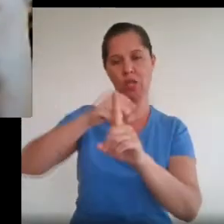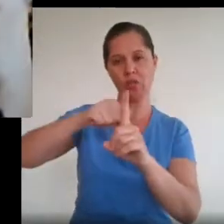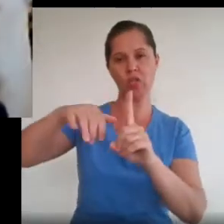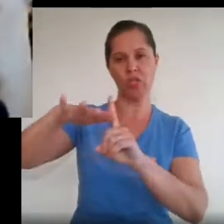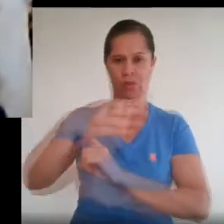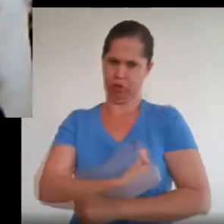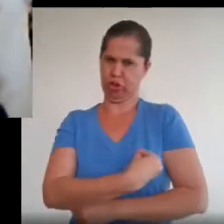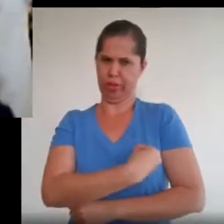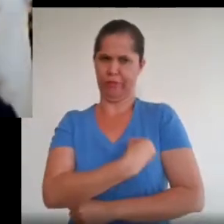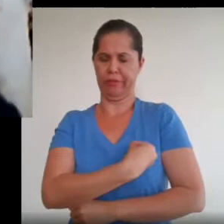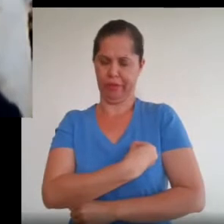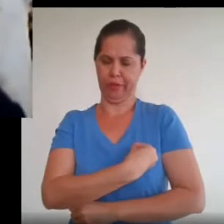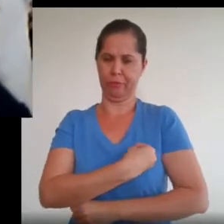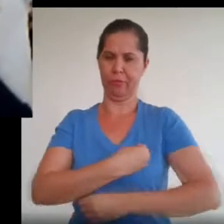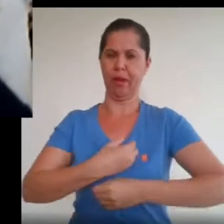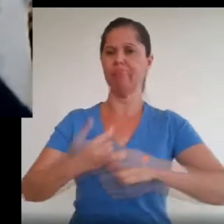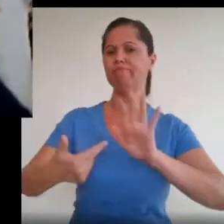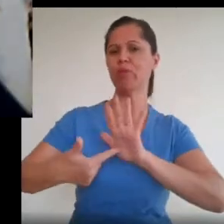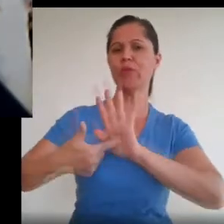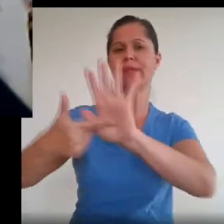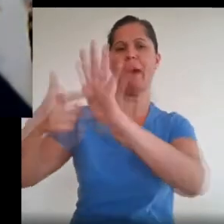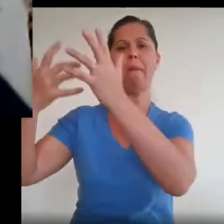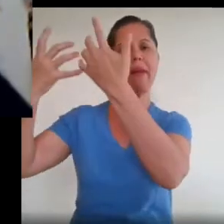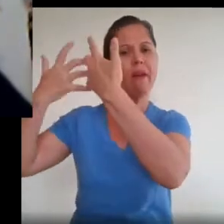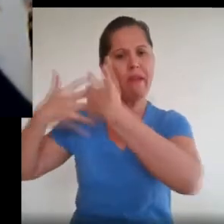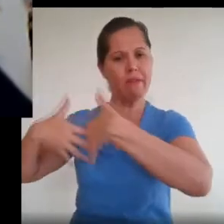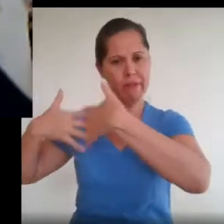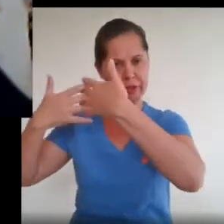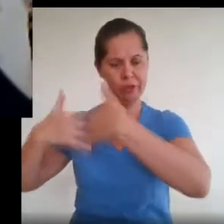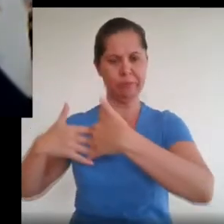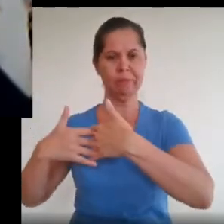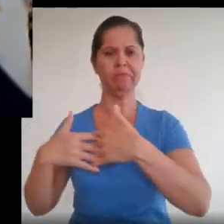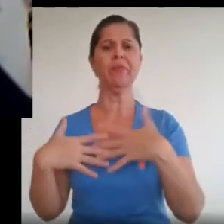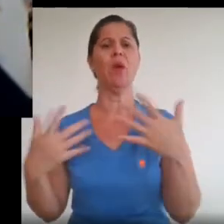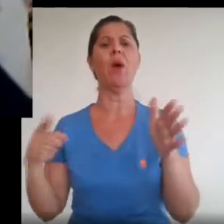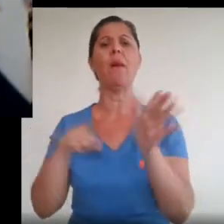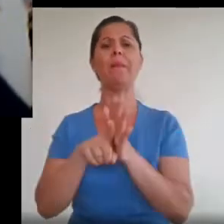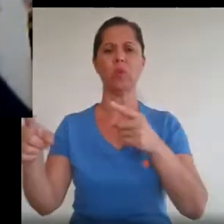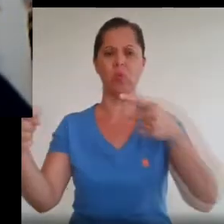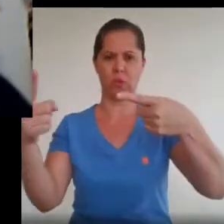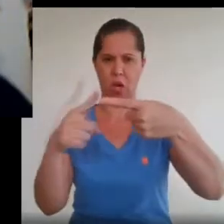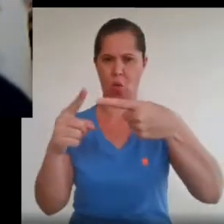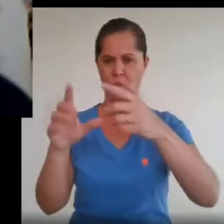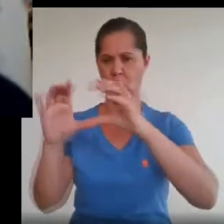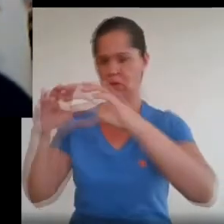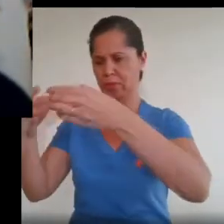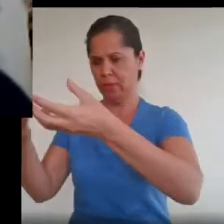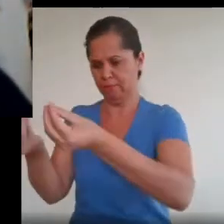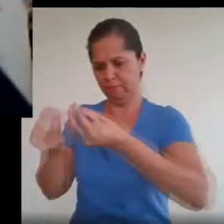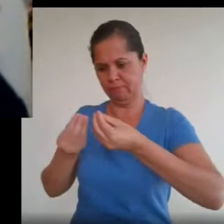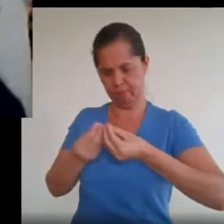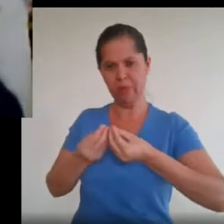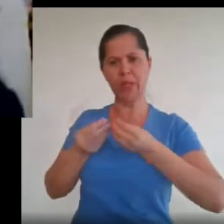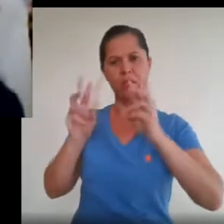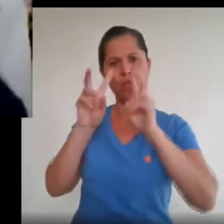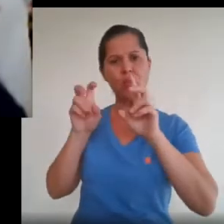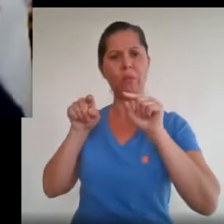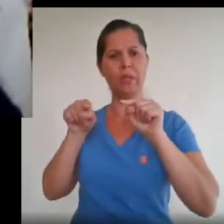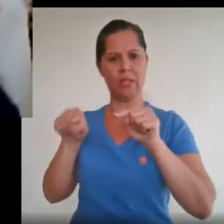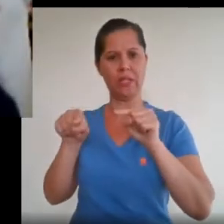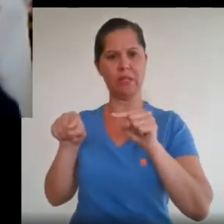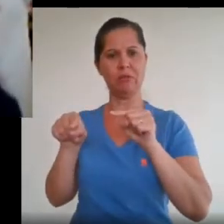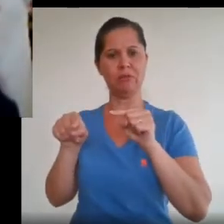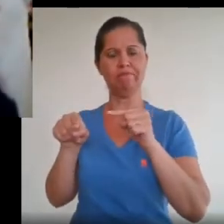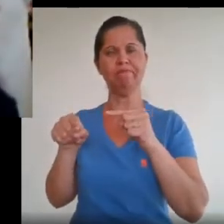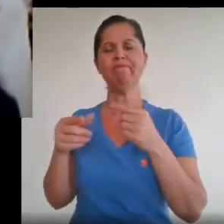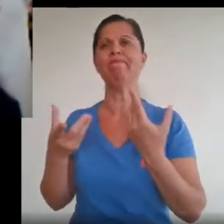Então, galera, essa primeira questão é por aí que a gente deve pensar. E quais são,